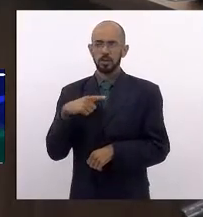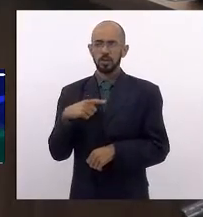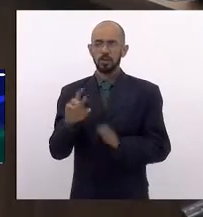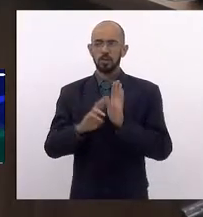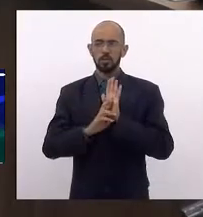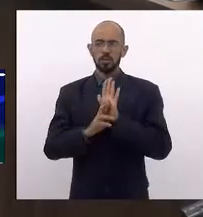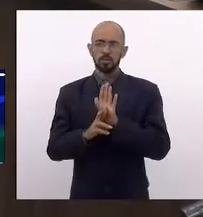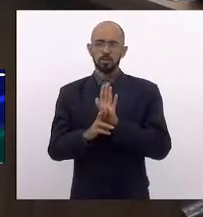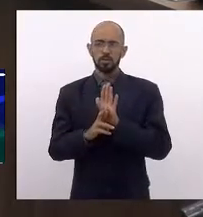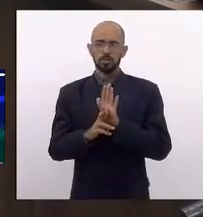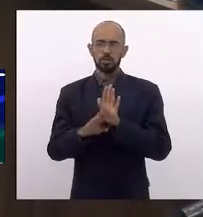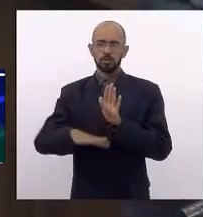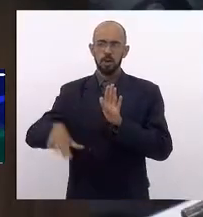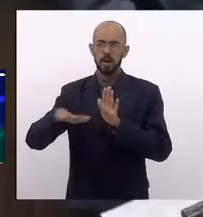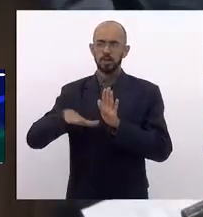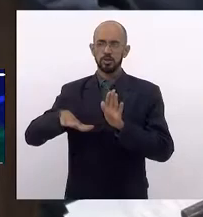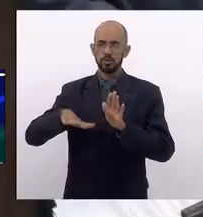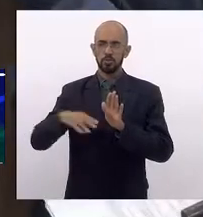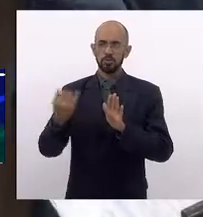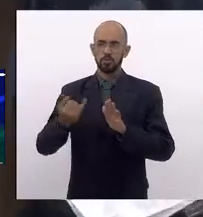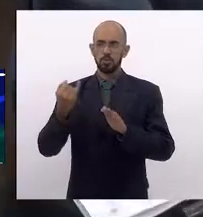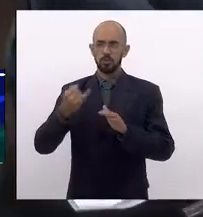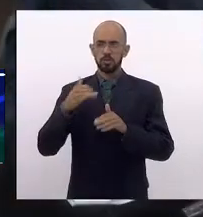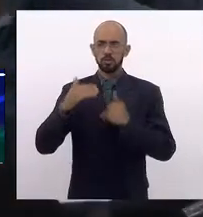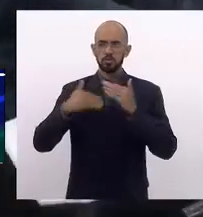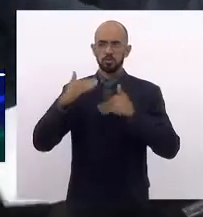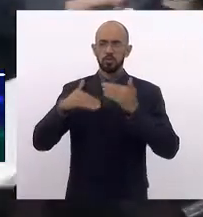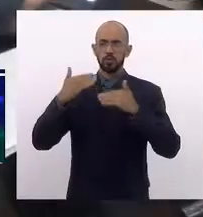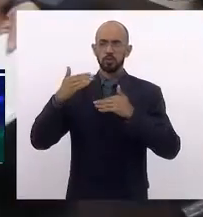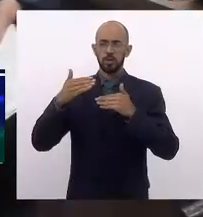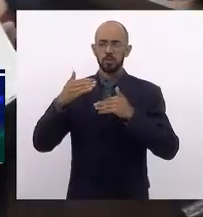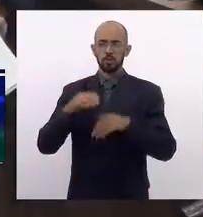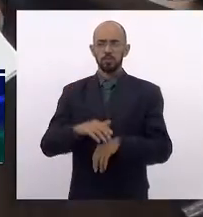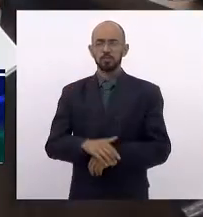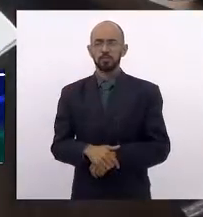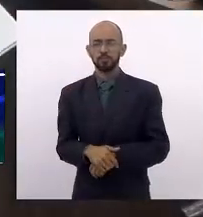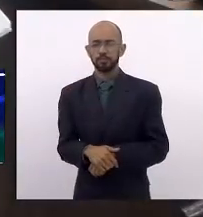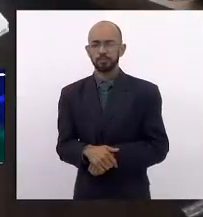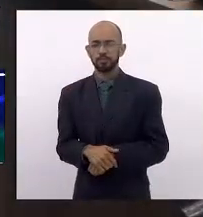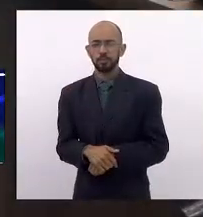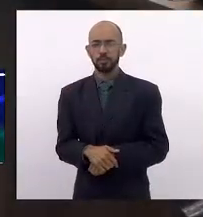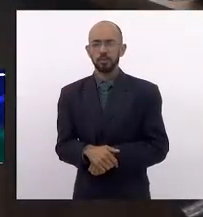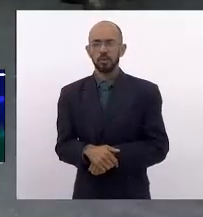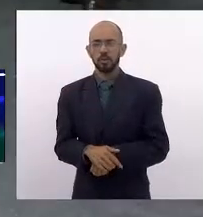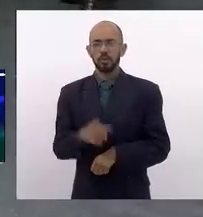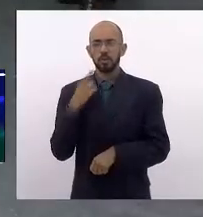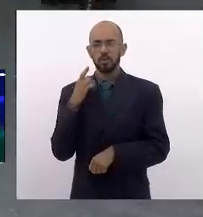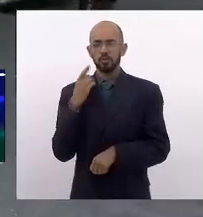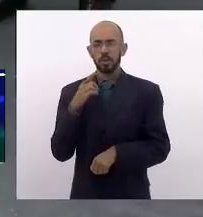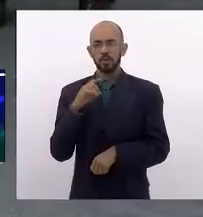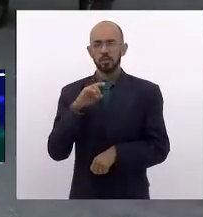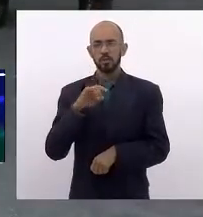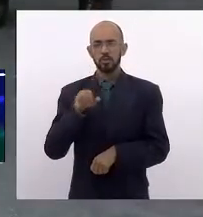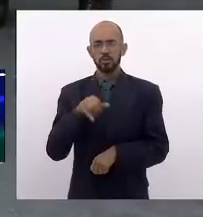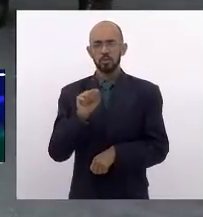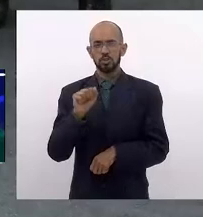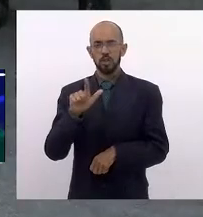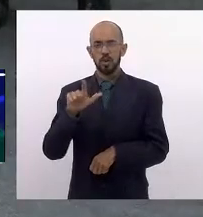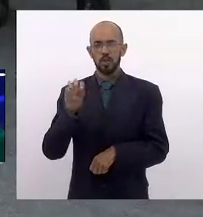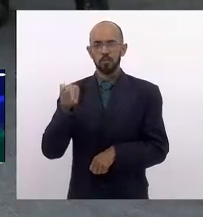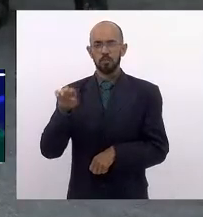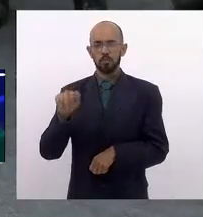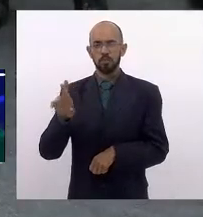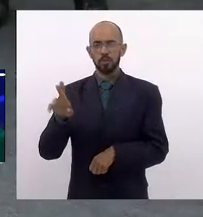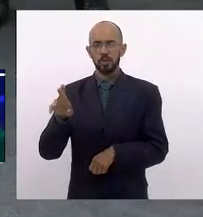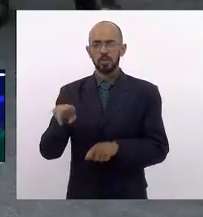numa região fundamental para o nosso de movimento é o deputado Jaime Júnior também a integrante da comissão